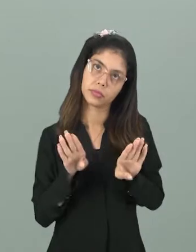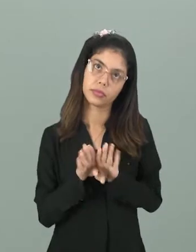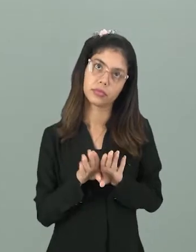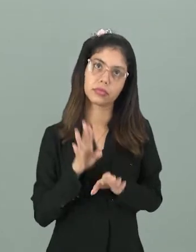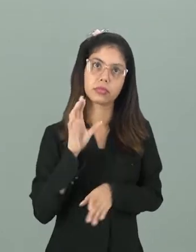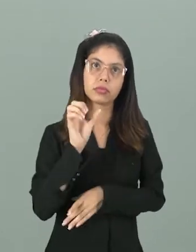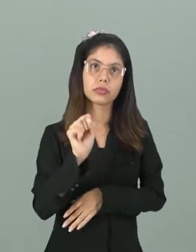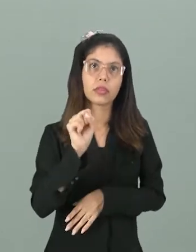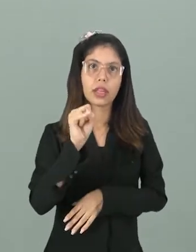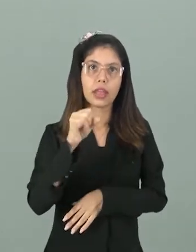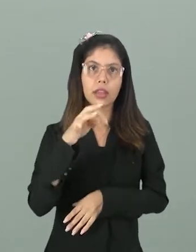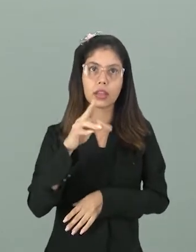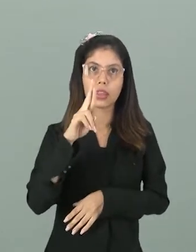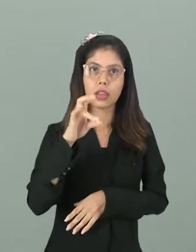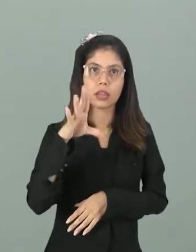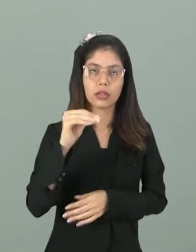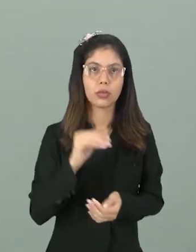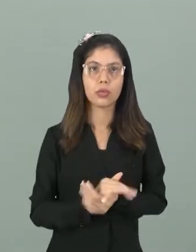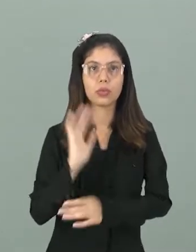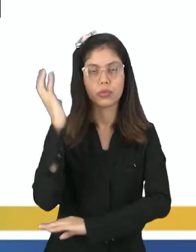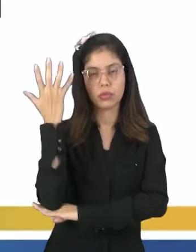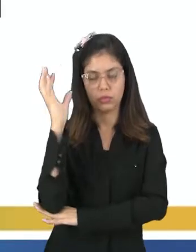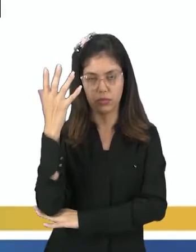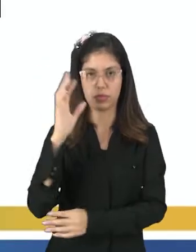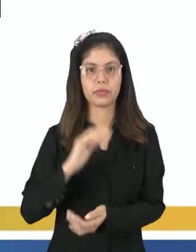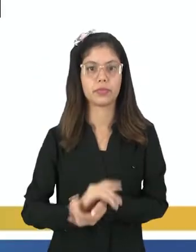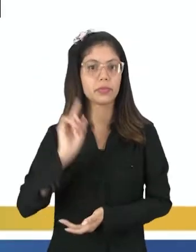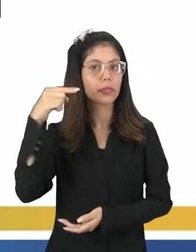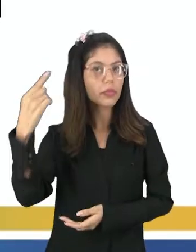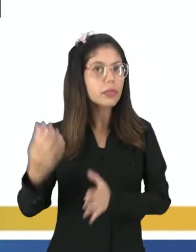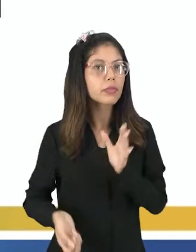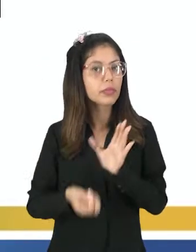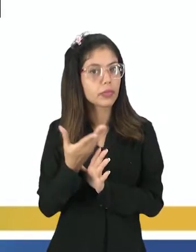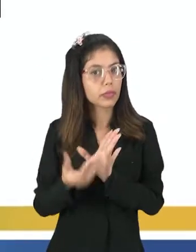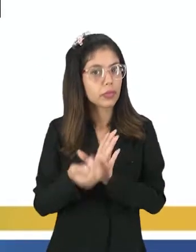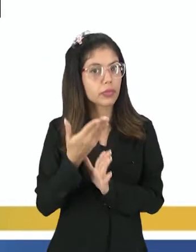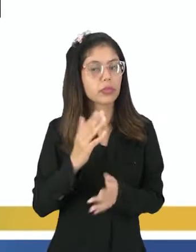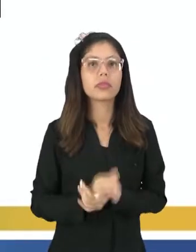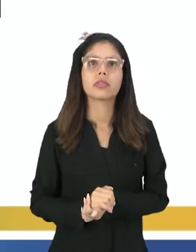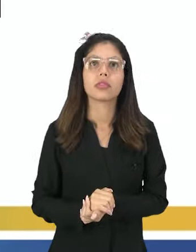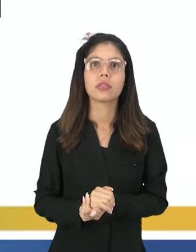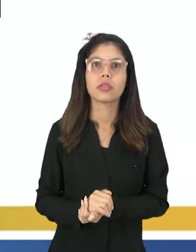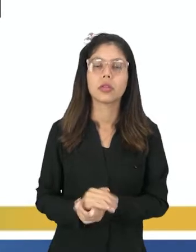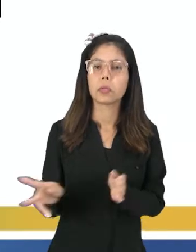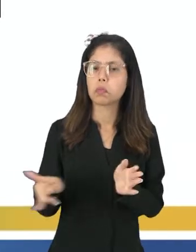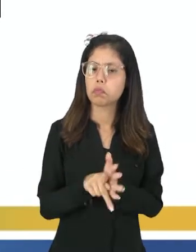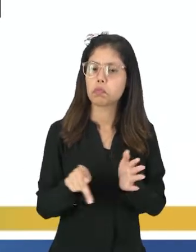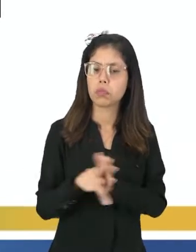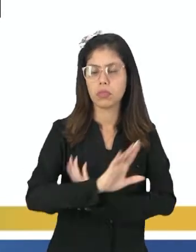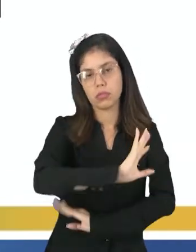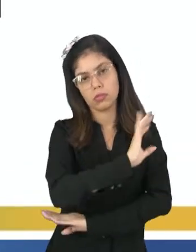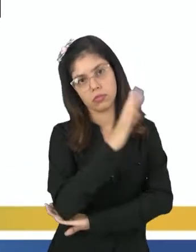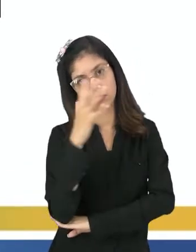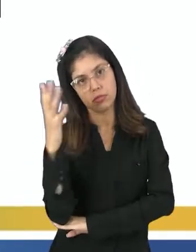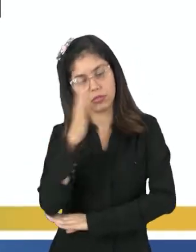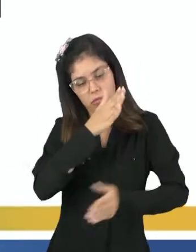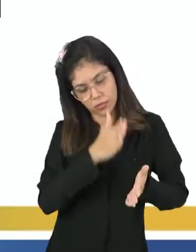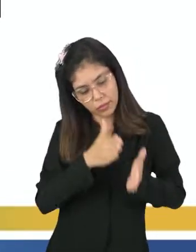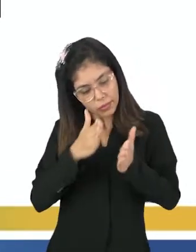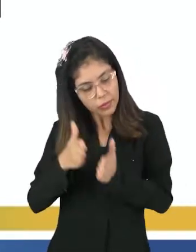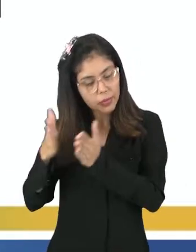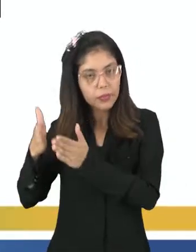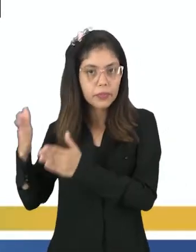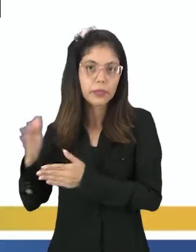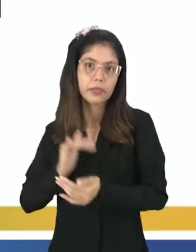também os sintéticos. Os naturais são aqueles que são produzidos pela própria natureza conforme os anos vão